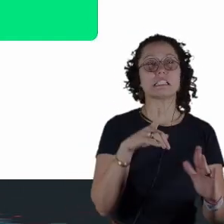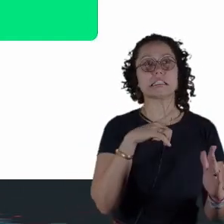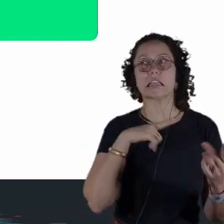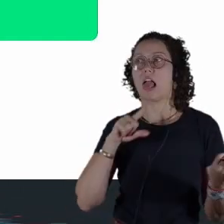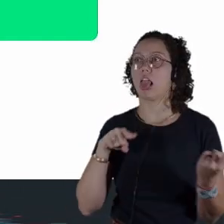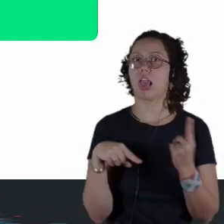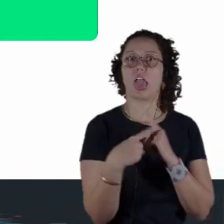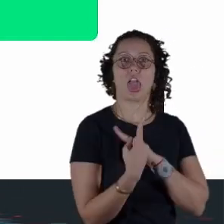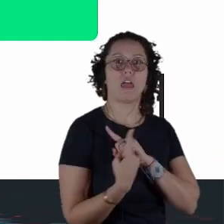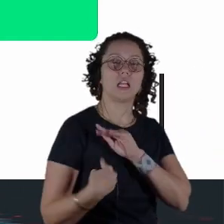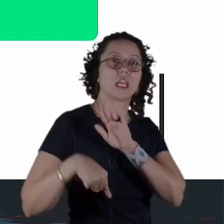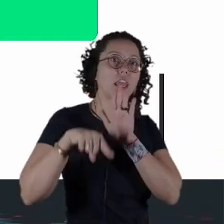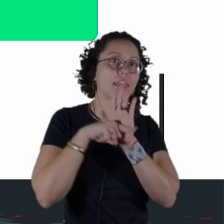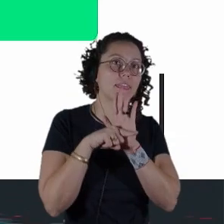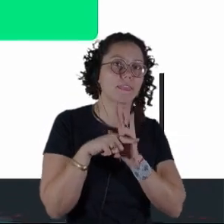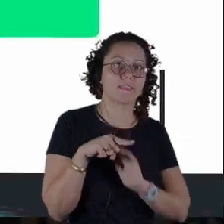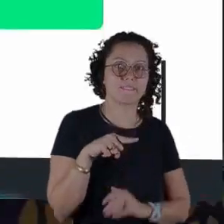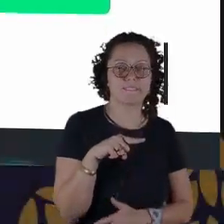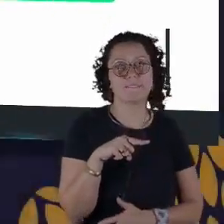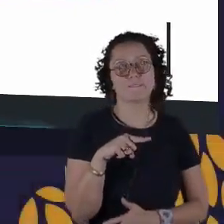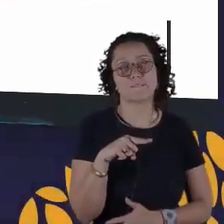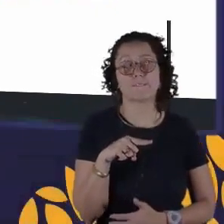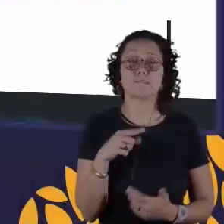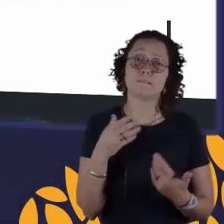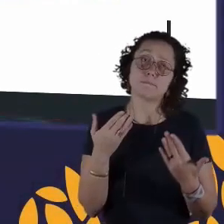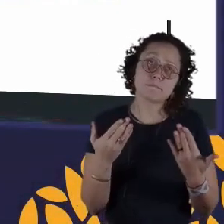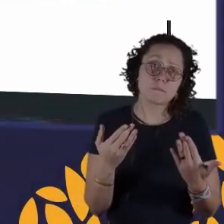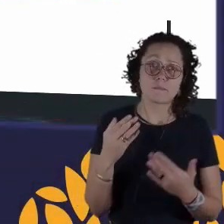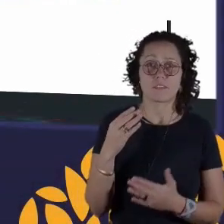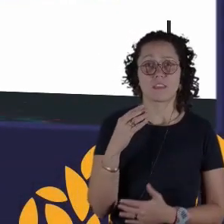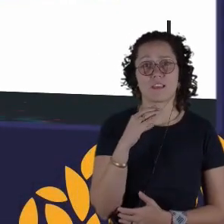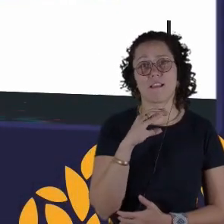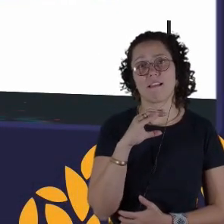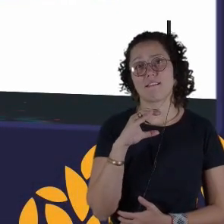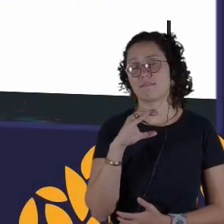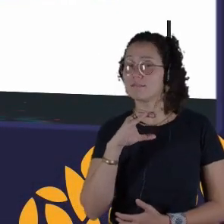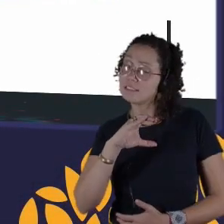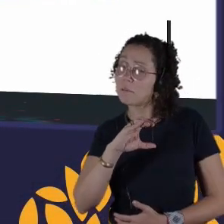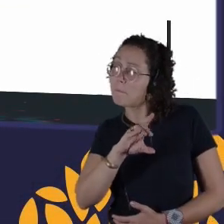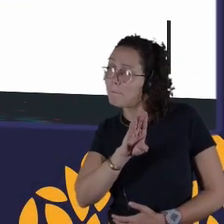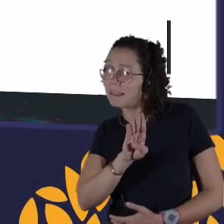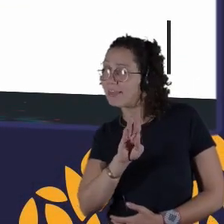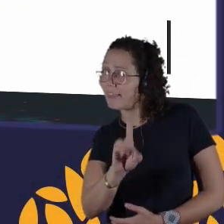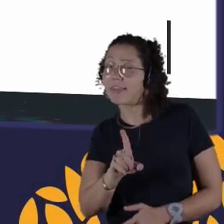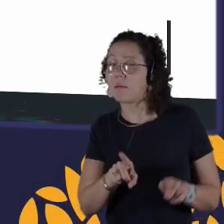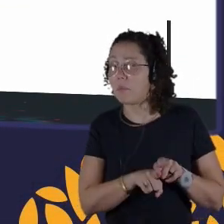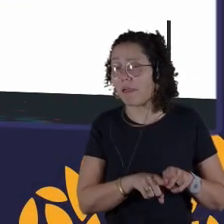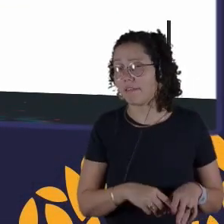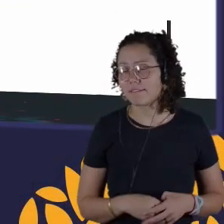mas benzodiazepina tem efeitos adversos. Canabidiol também.